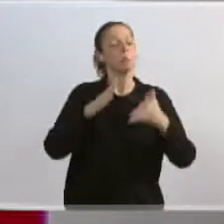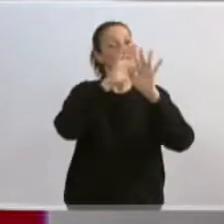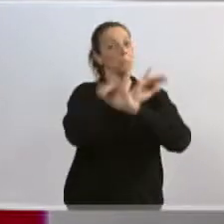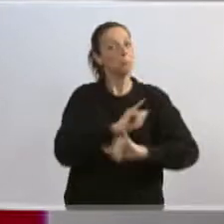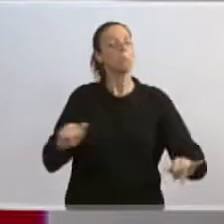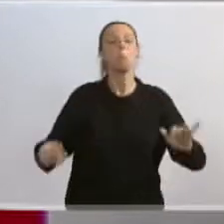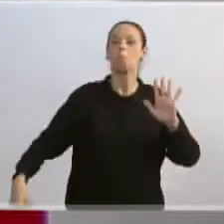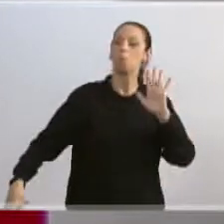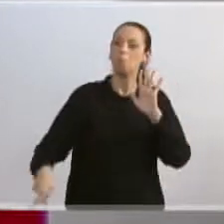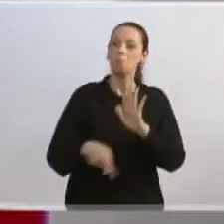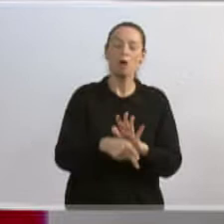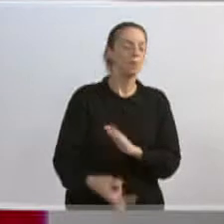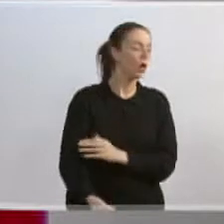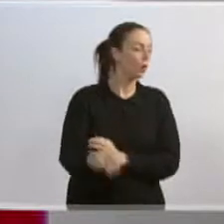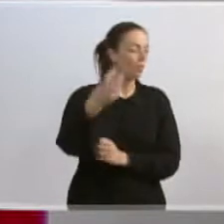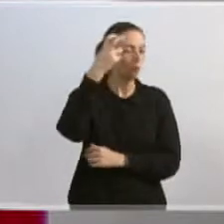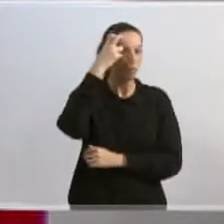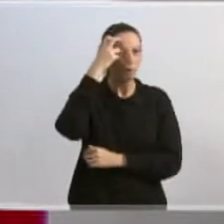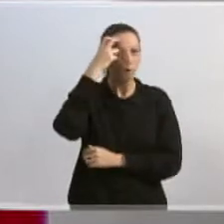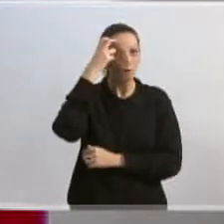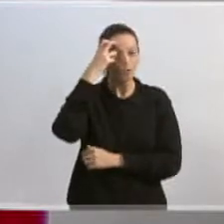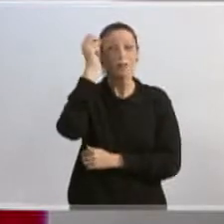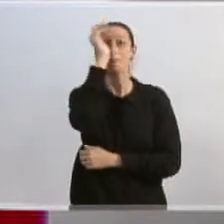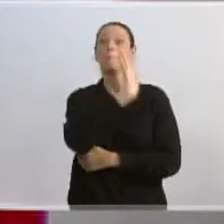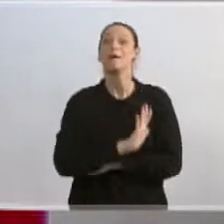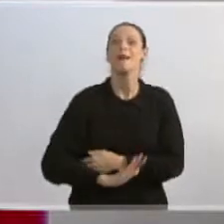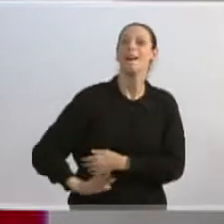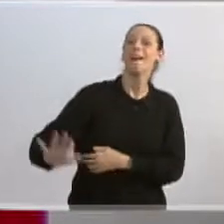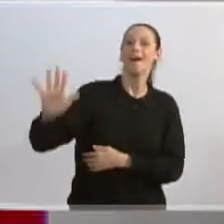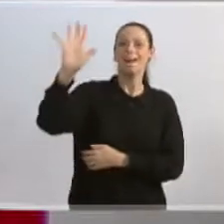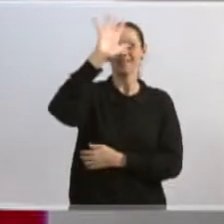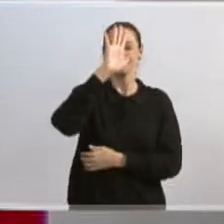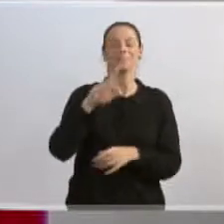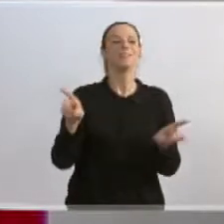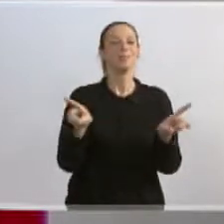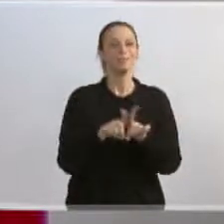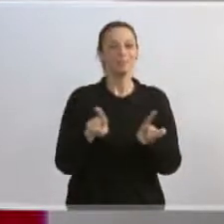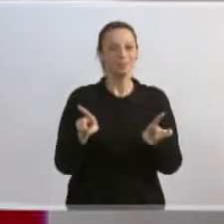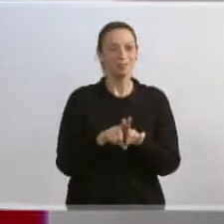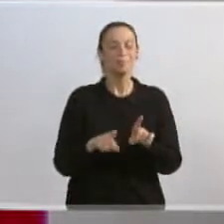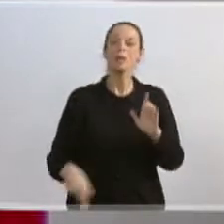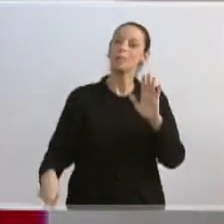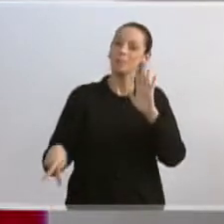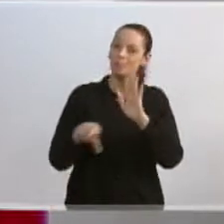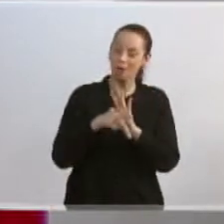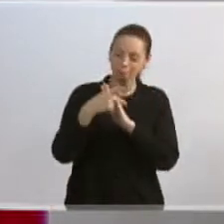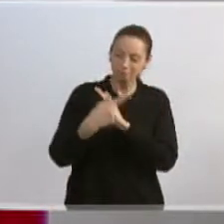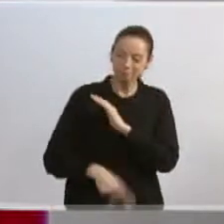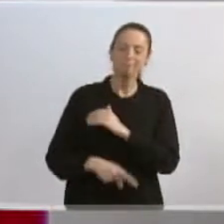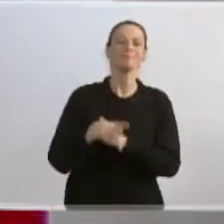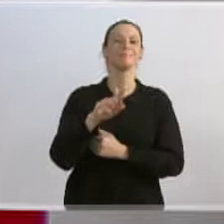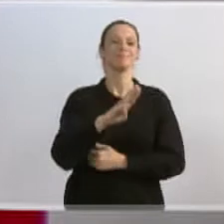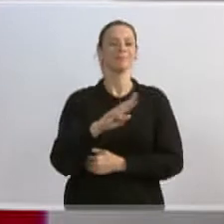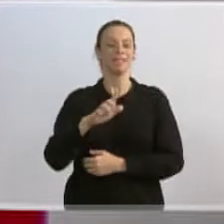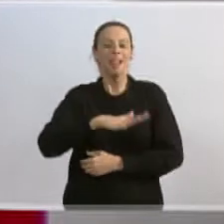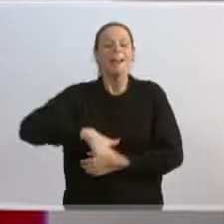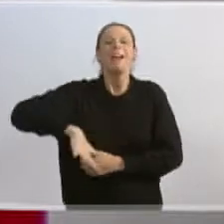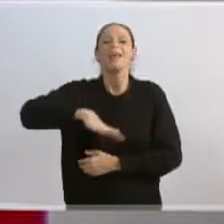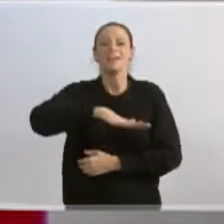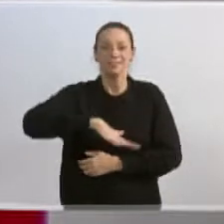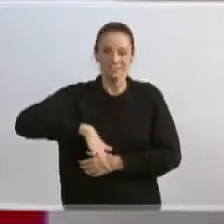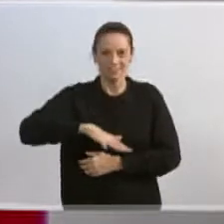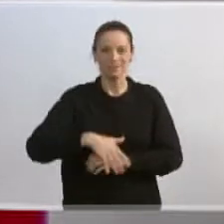patrimônio cultural nacional e um património imaterial da nossa região aqui é